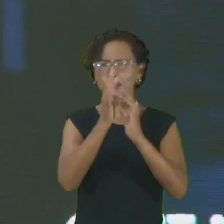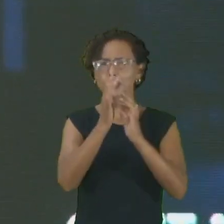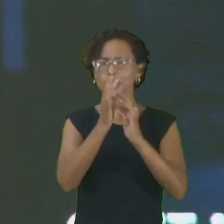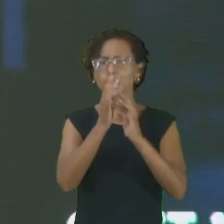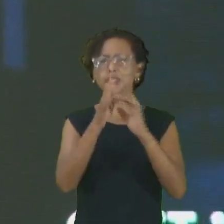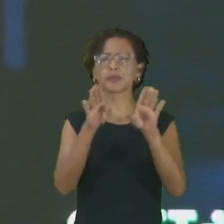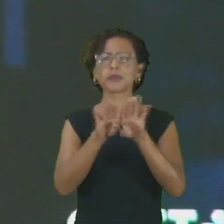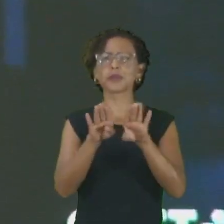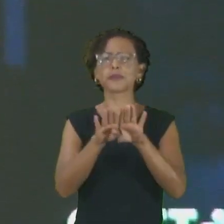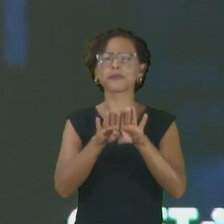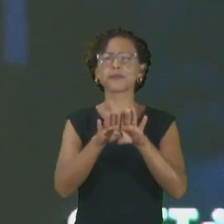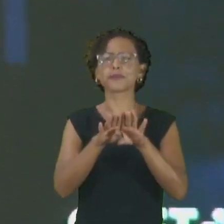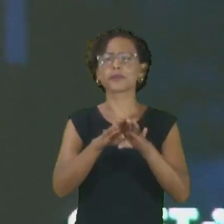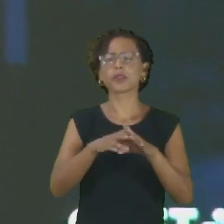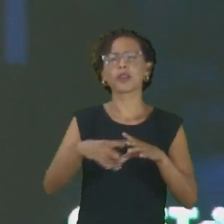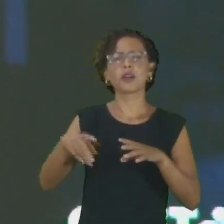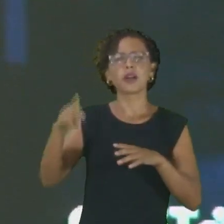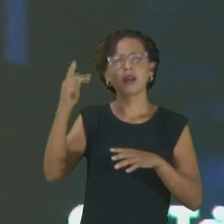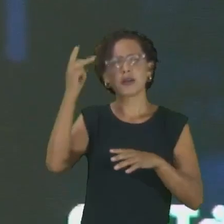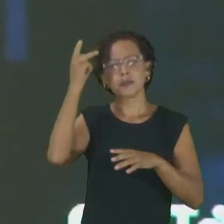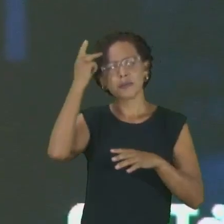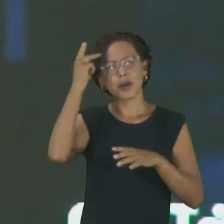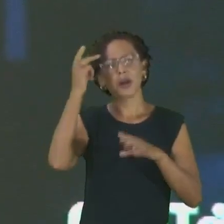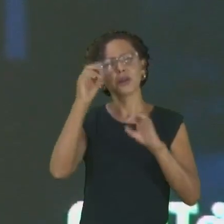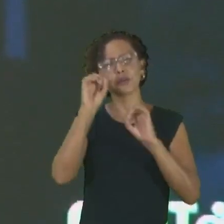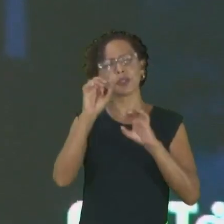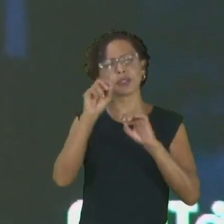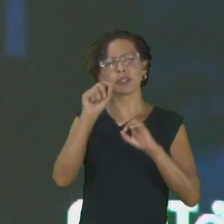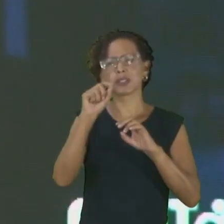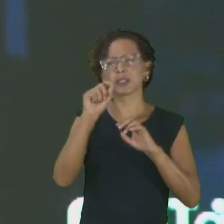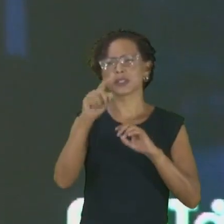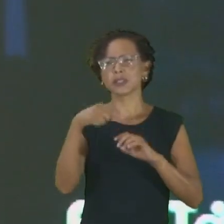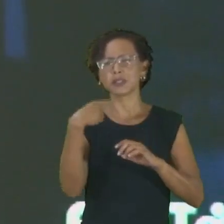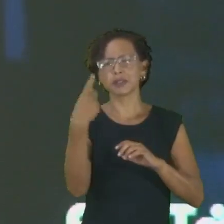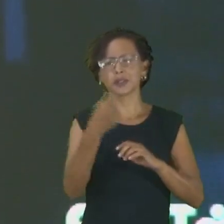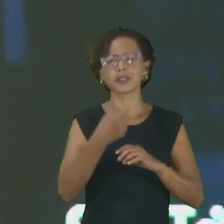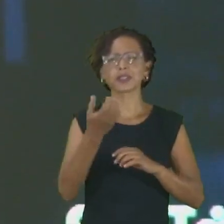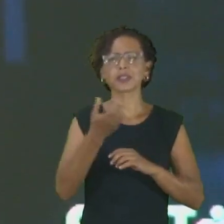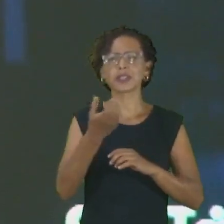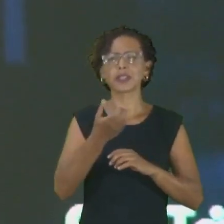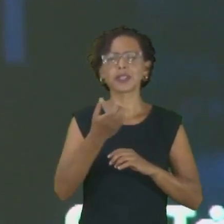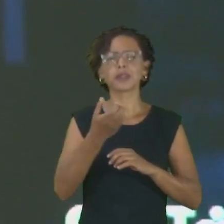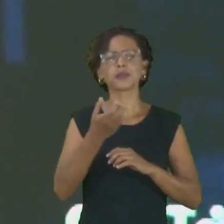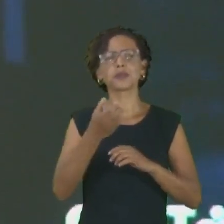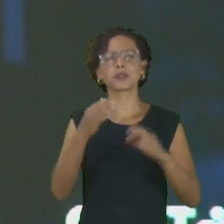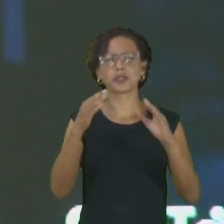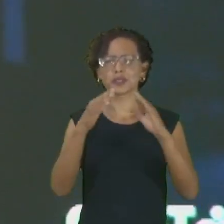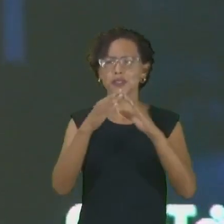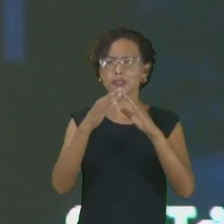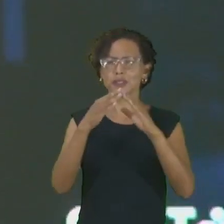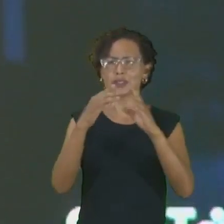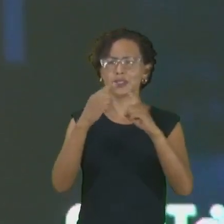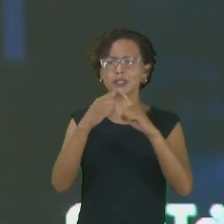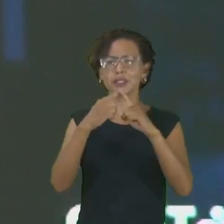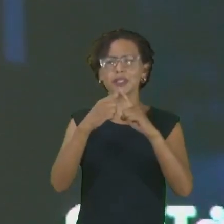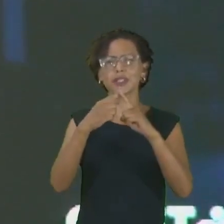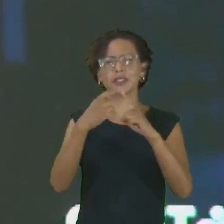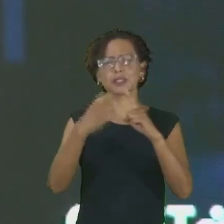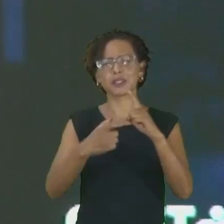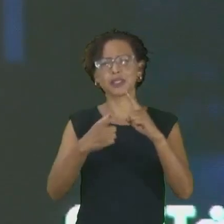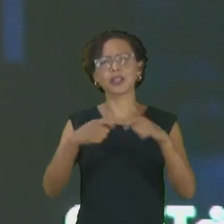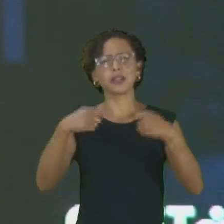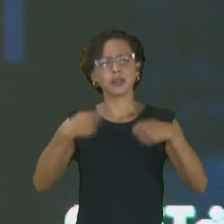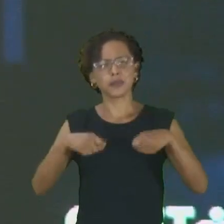para cá, olhe para cá, por favor. Se queremos ser igreja que Jesus idealizou, nós temos que valorizar o sacrifício da